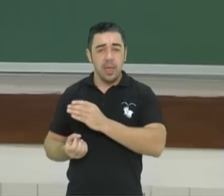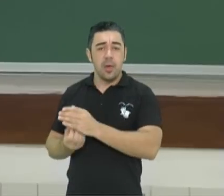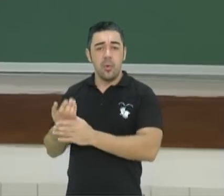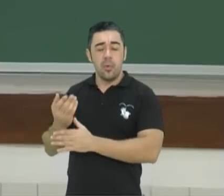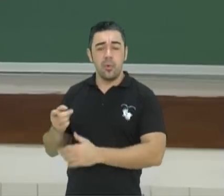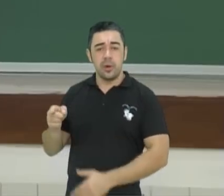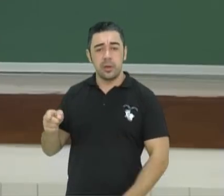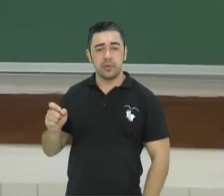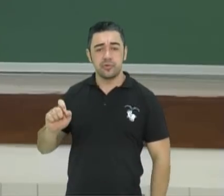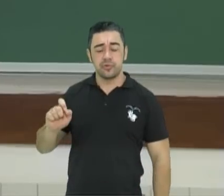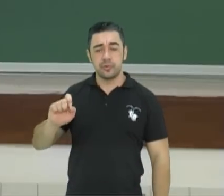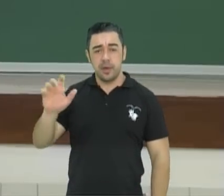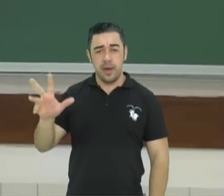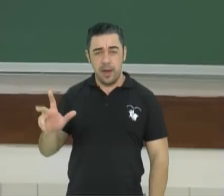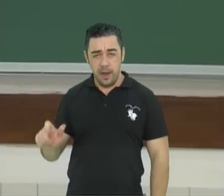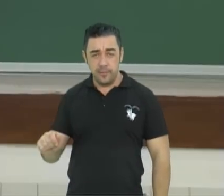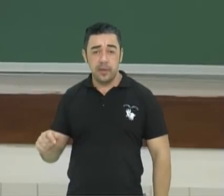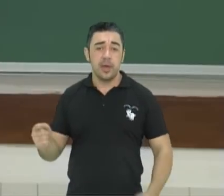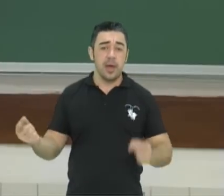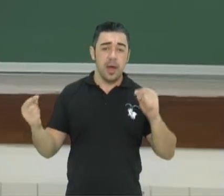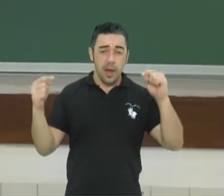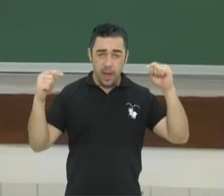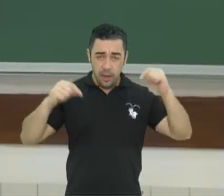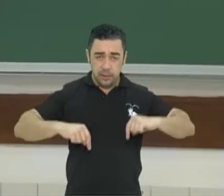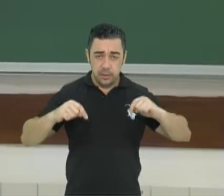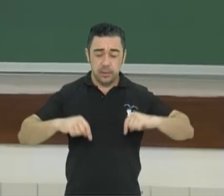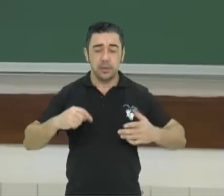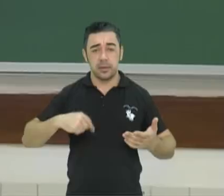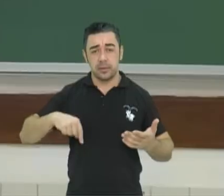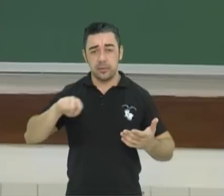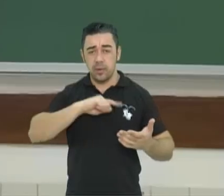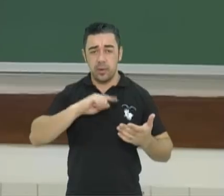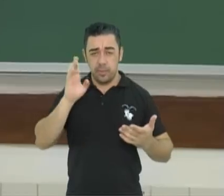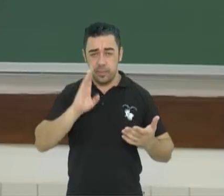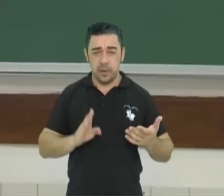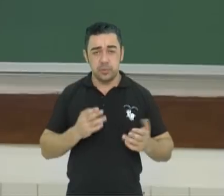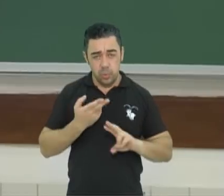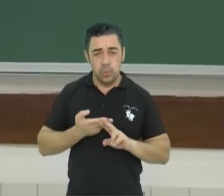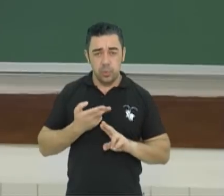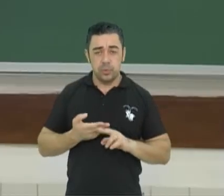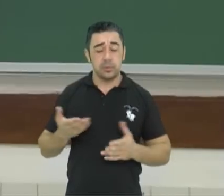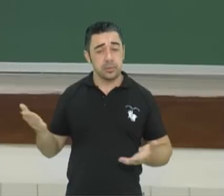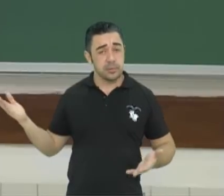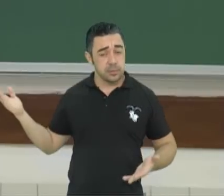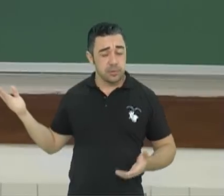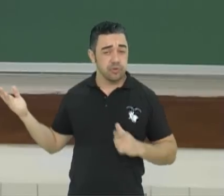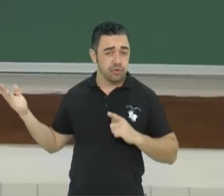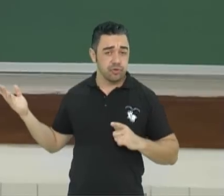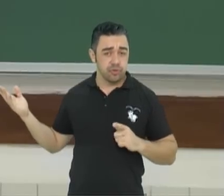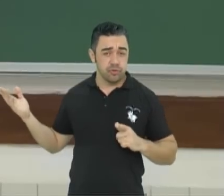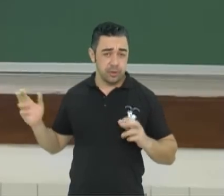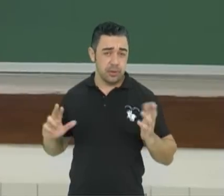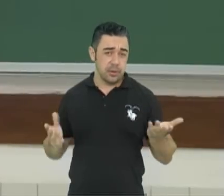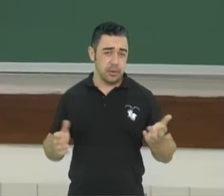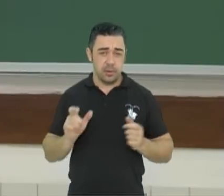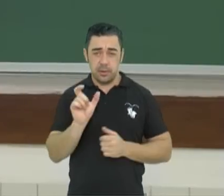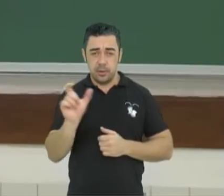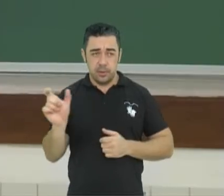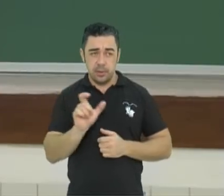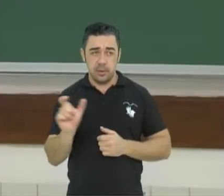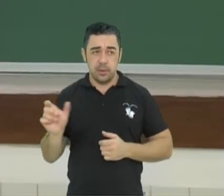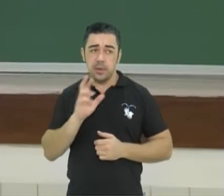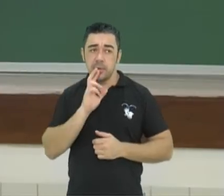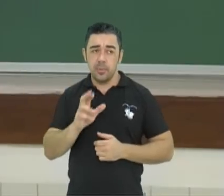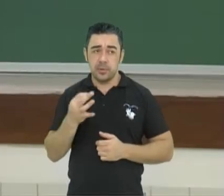da língua portuguesa, né, como a gente conhece hoje em dia, são palavras de origem africana. Então vocês tinham essas opções